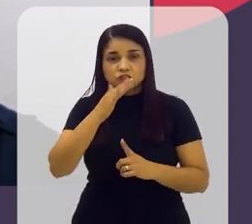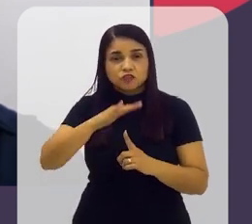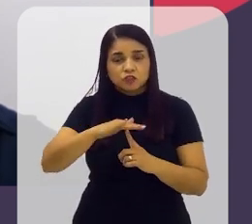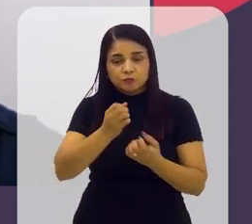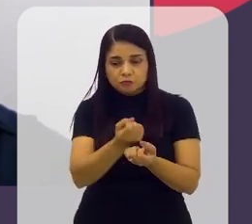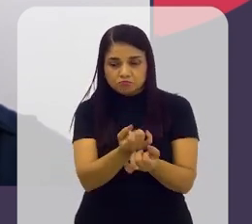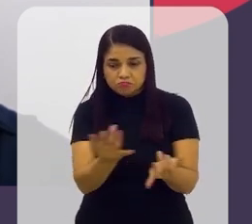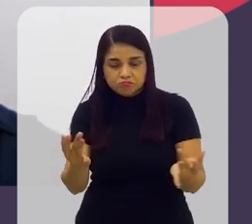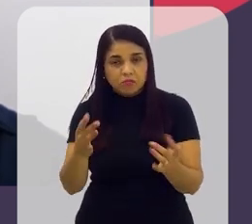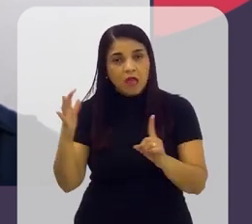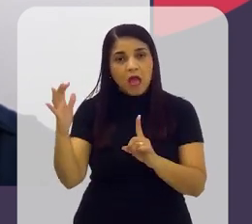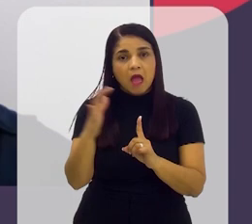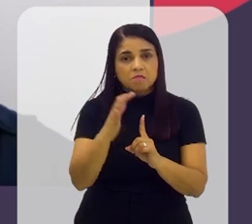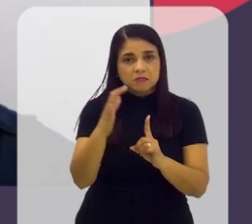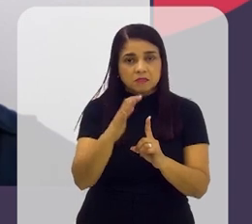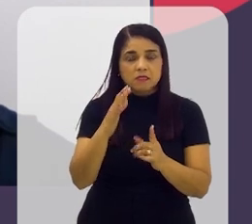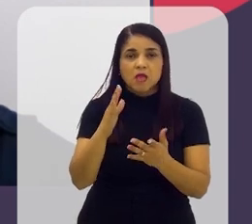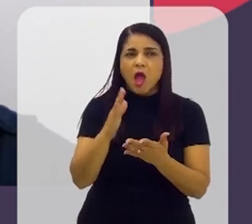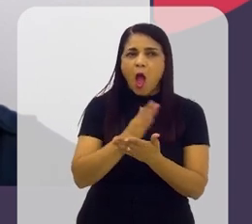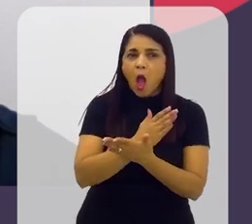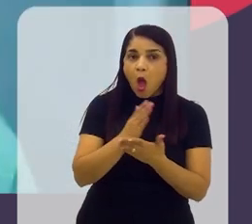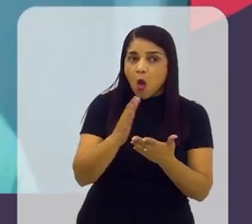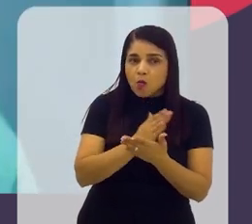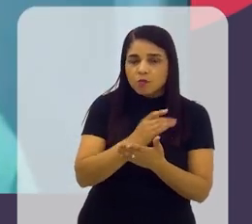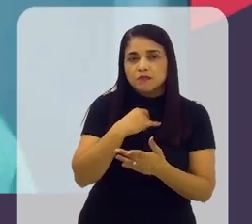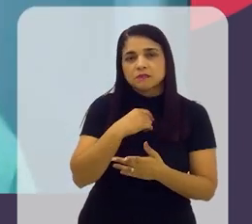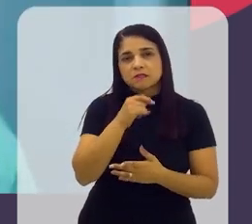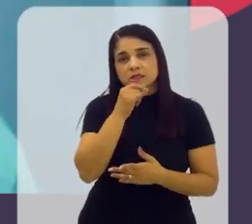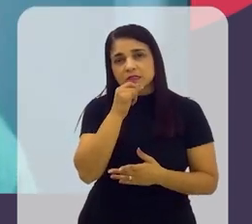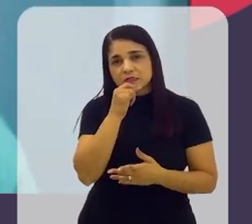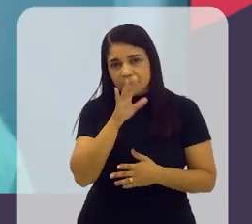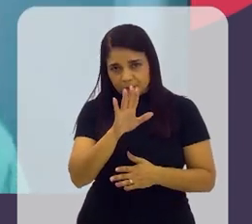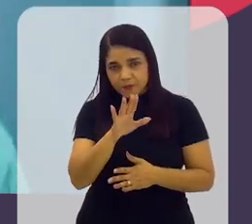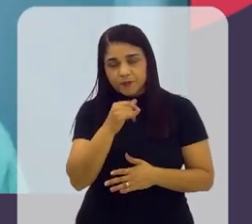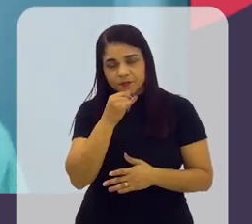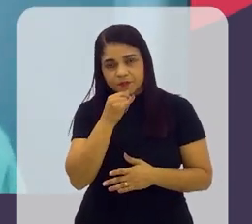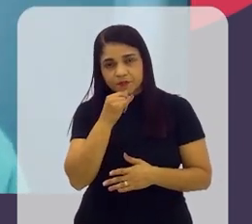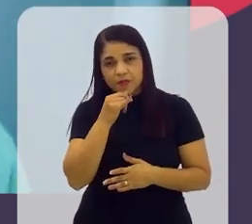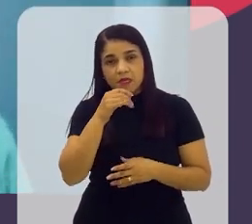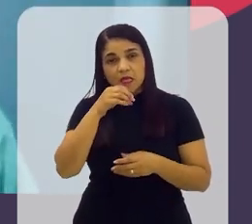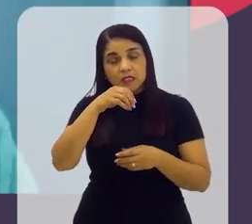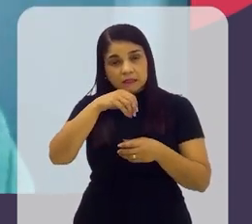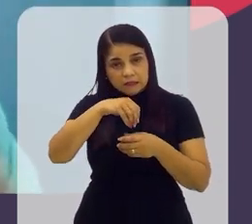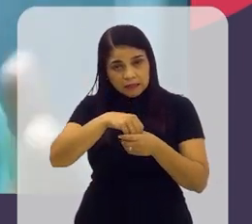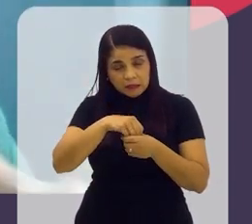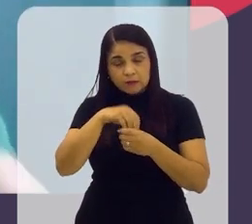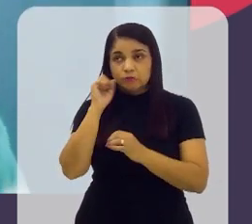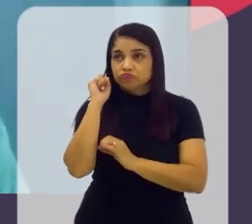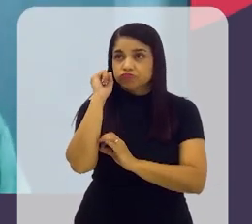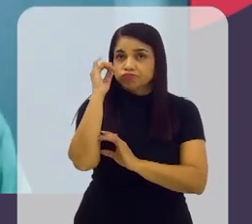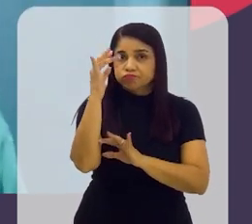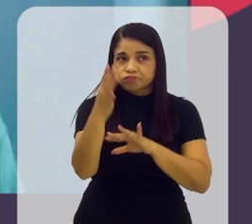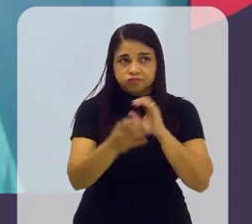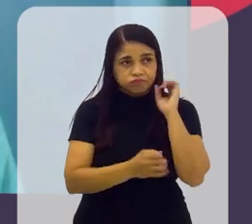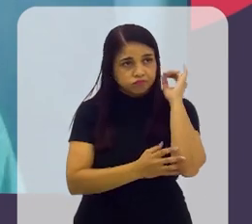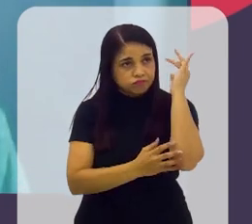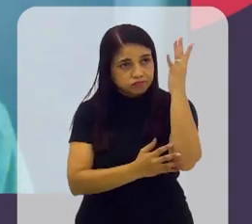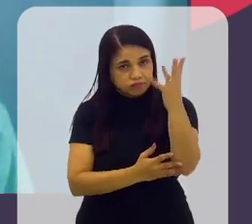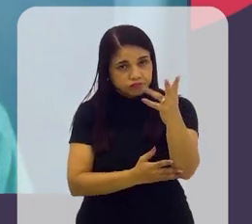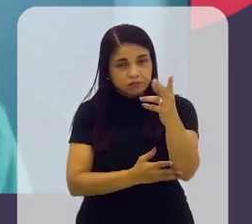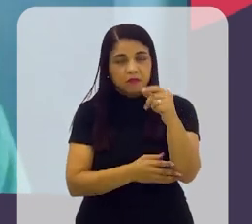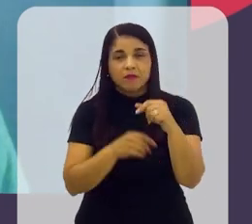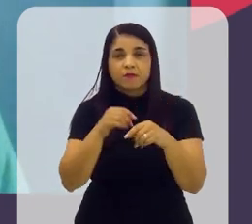ser ameaçadas? a gente tem algumas espécies, por exemplo, a gente supõe, por exemplo, que dentro dos ambientes florestais, a gente